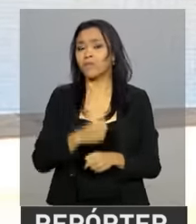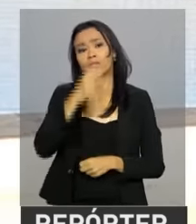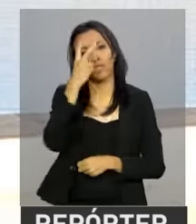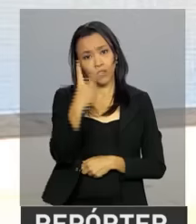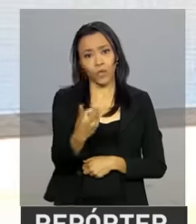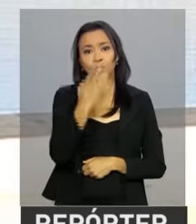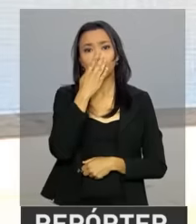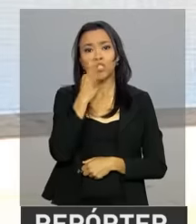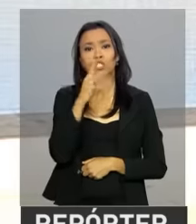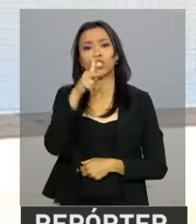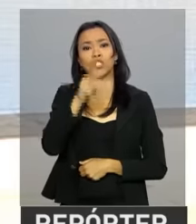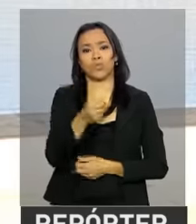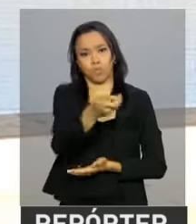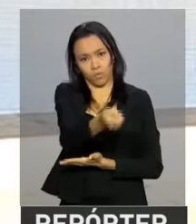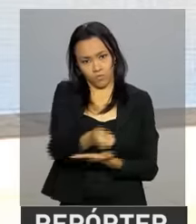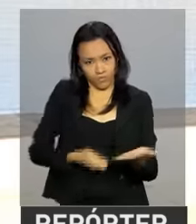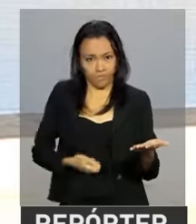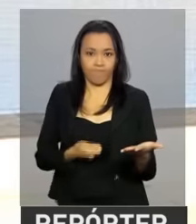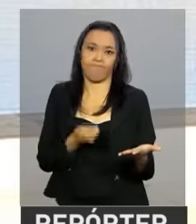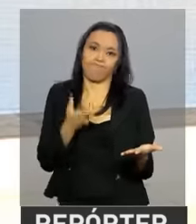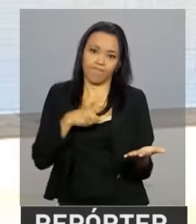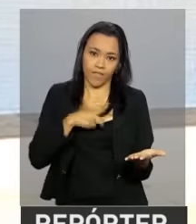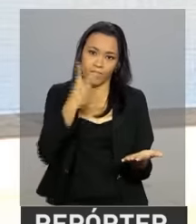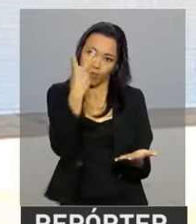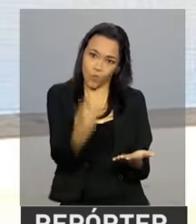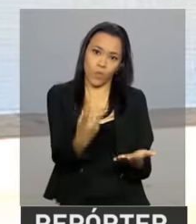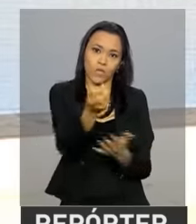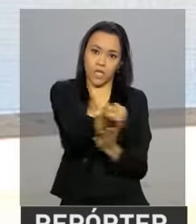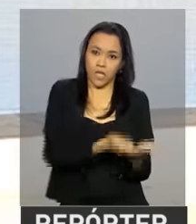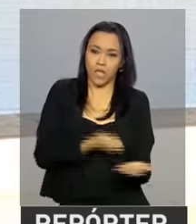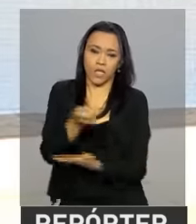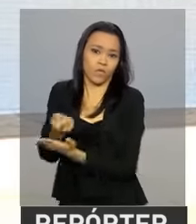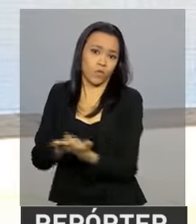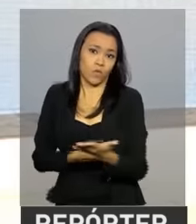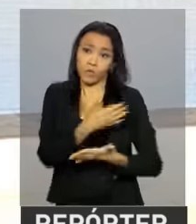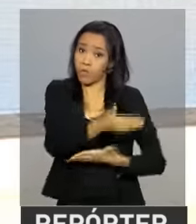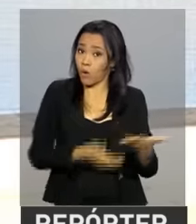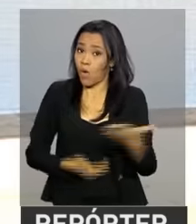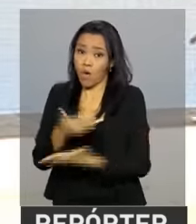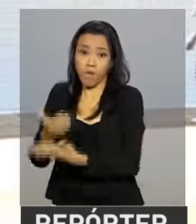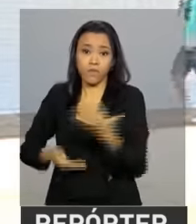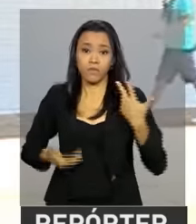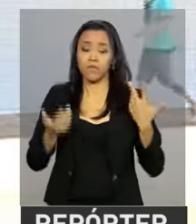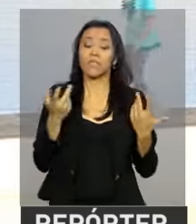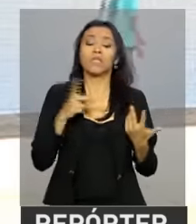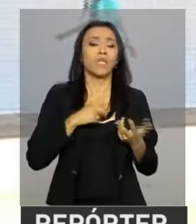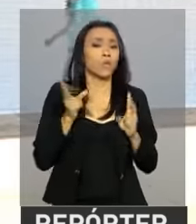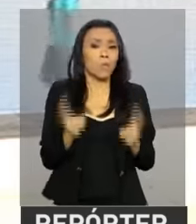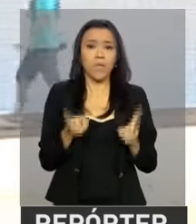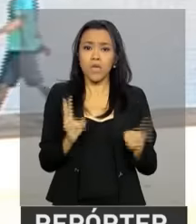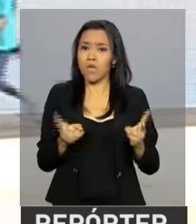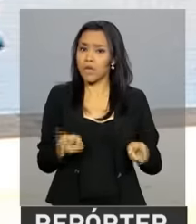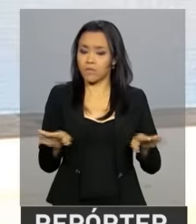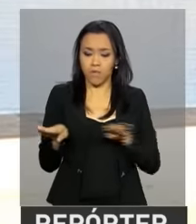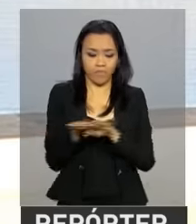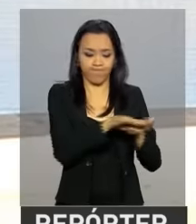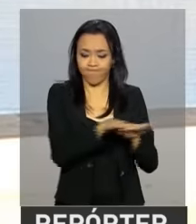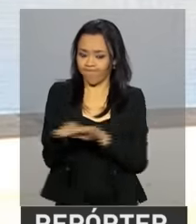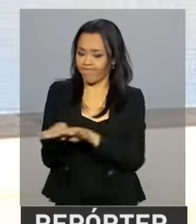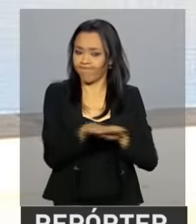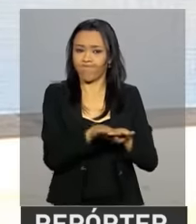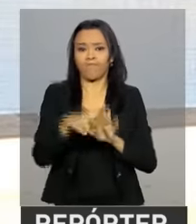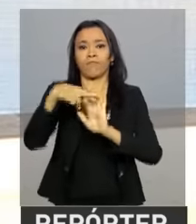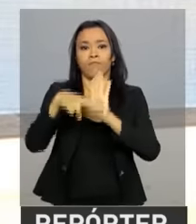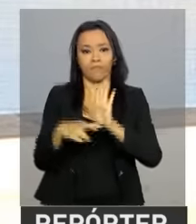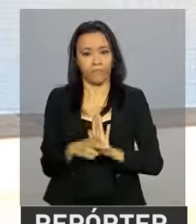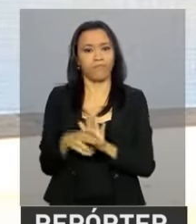dois tipos de prova e consequentemente duas redações e que as provas tem o mesmo princípio da equivalência